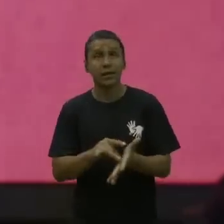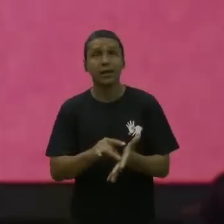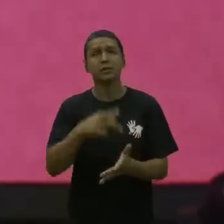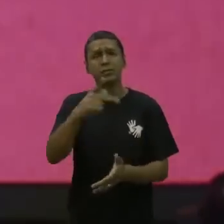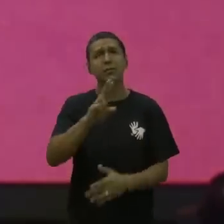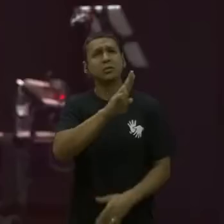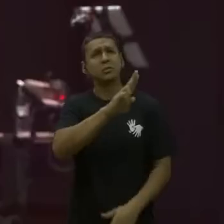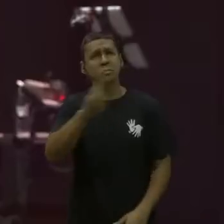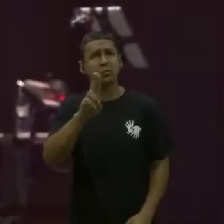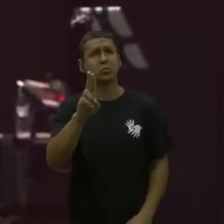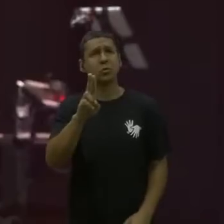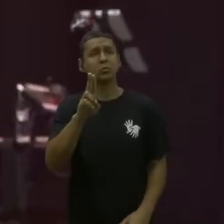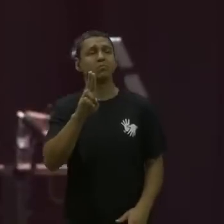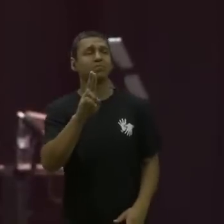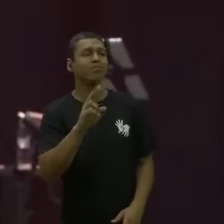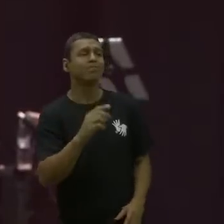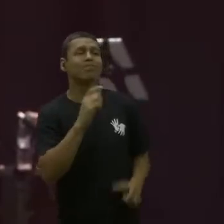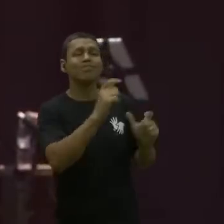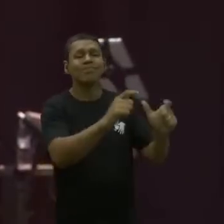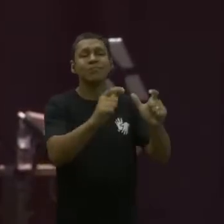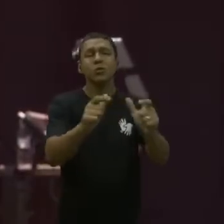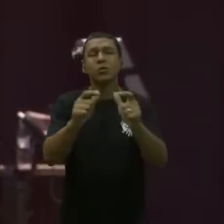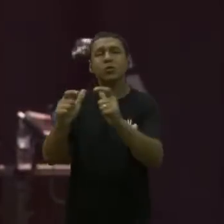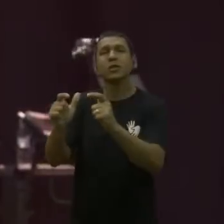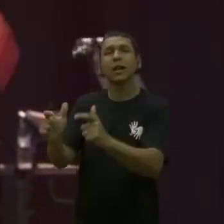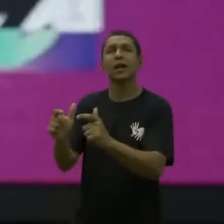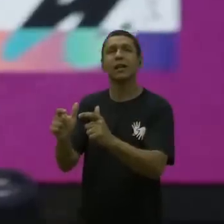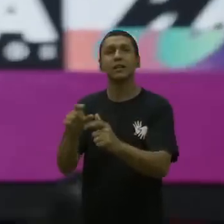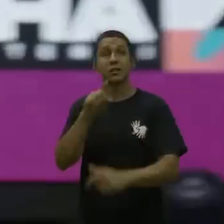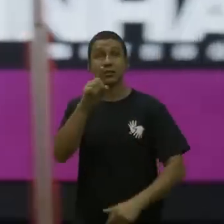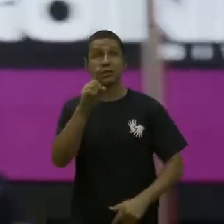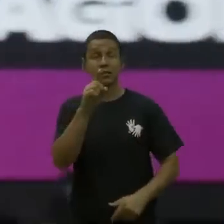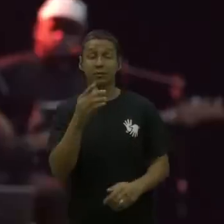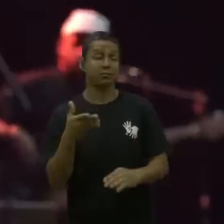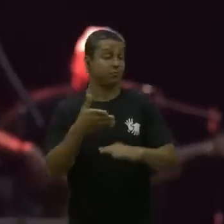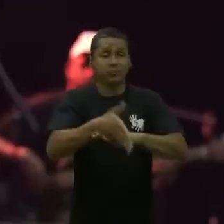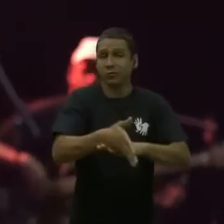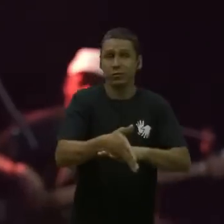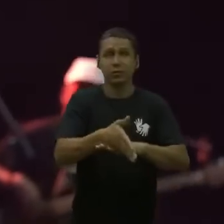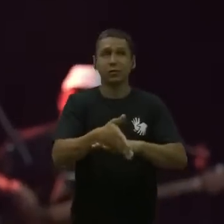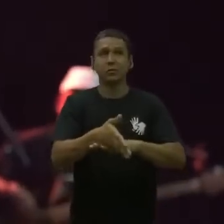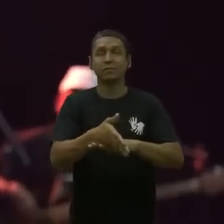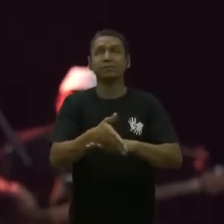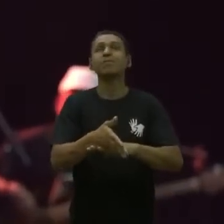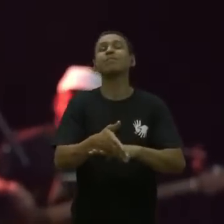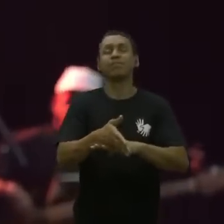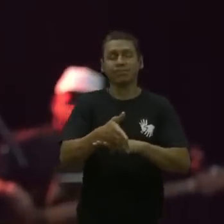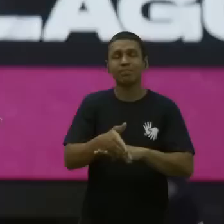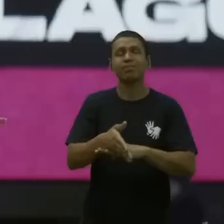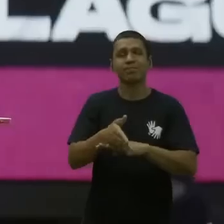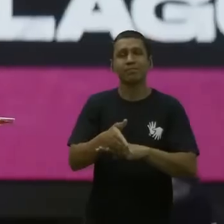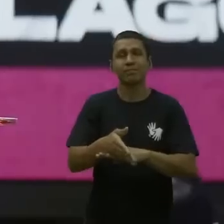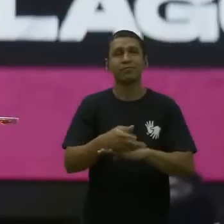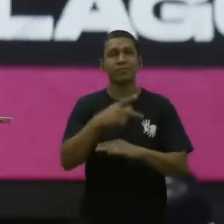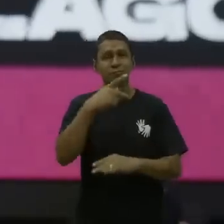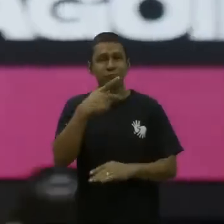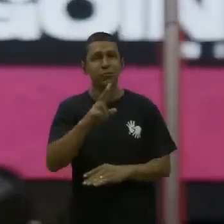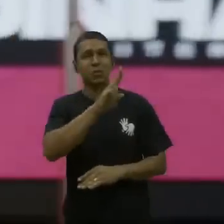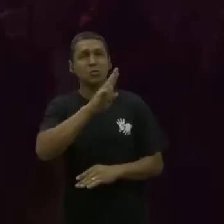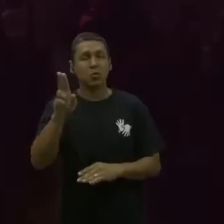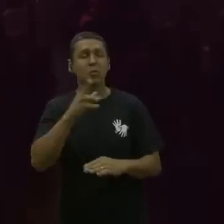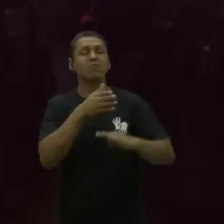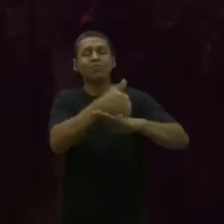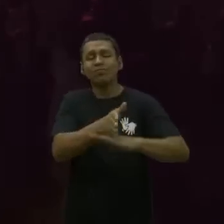teu nome está chegando em lugares que você ainda não chegou. Deus está propagando a sua entrega